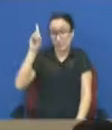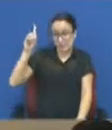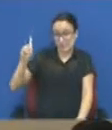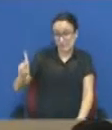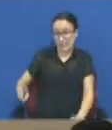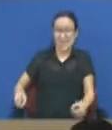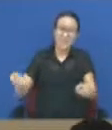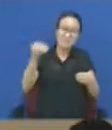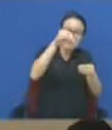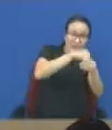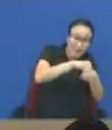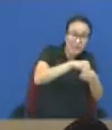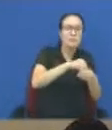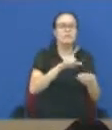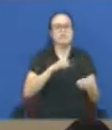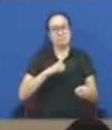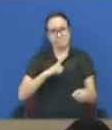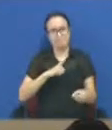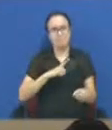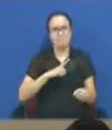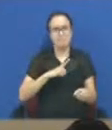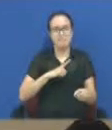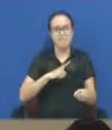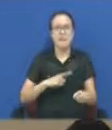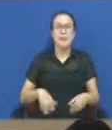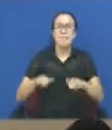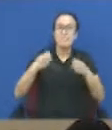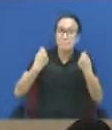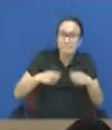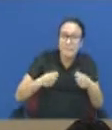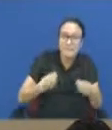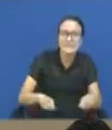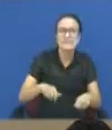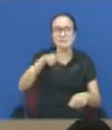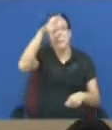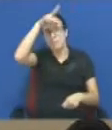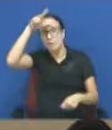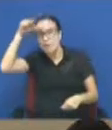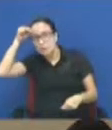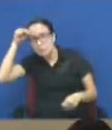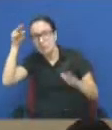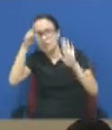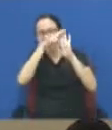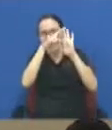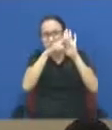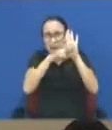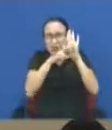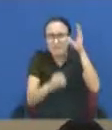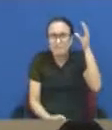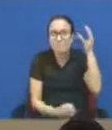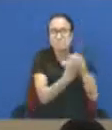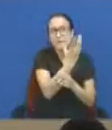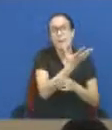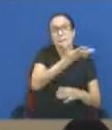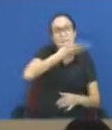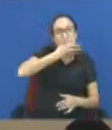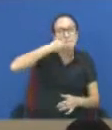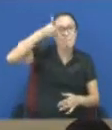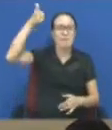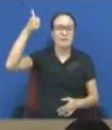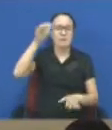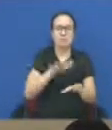para a fixação do número de alunos nas salas de aula que matriculam alunos com necessidades especiais e da